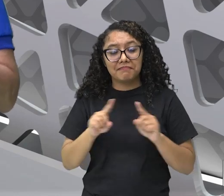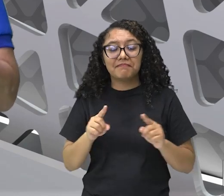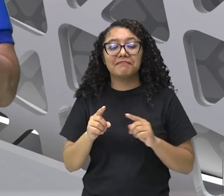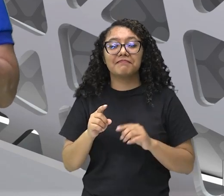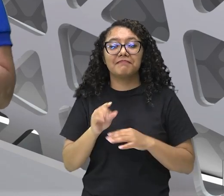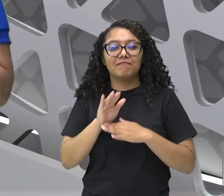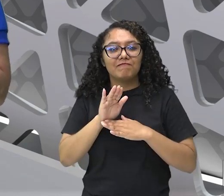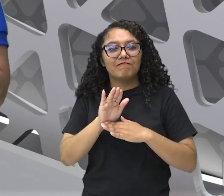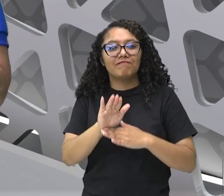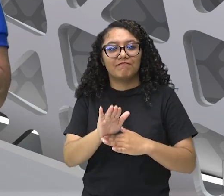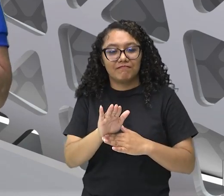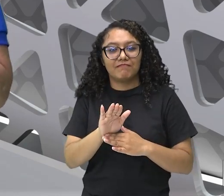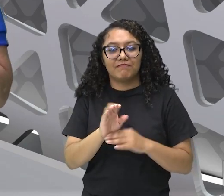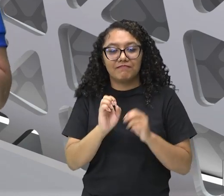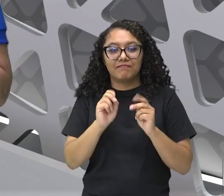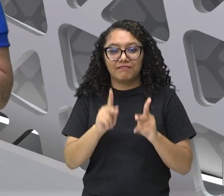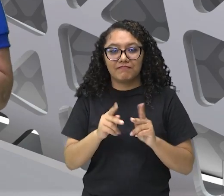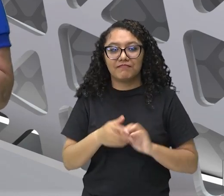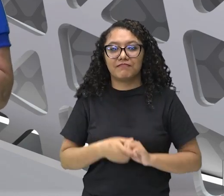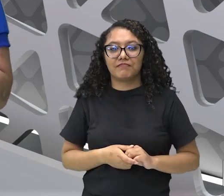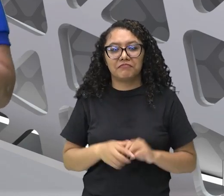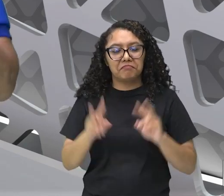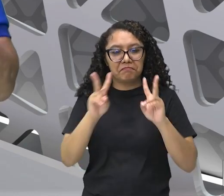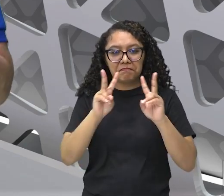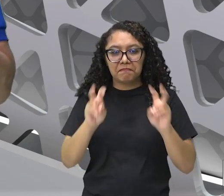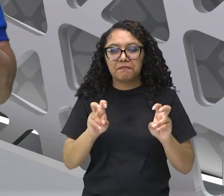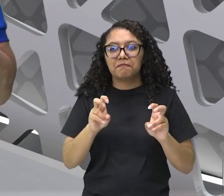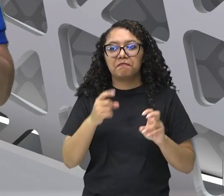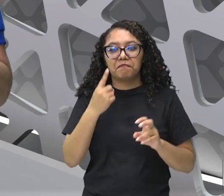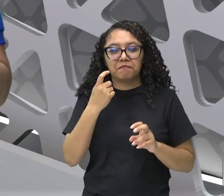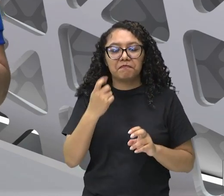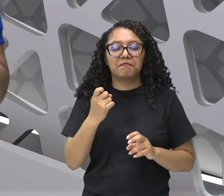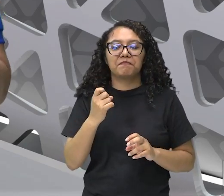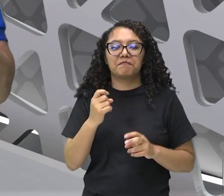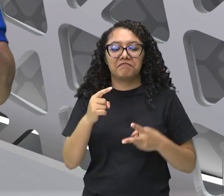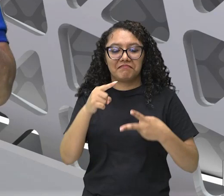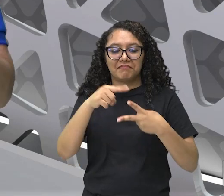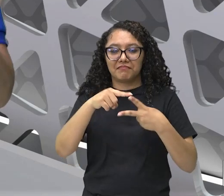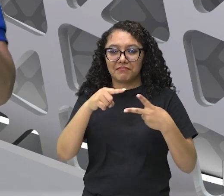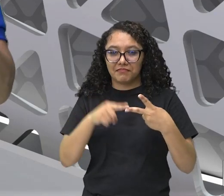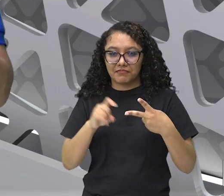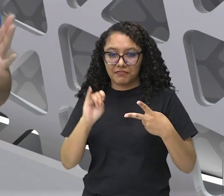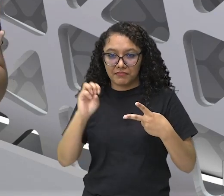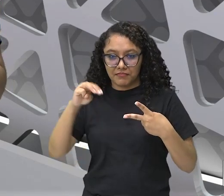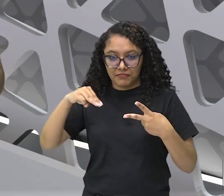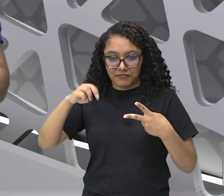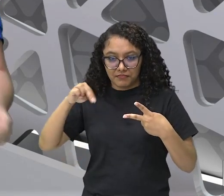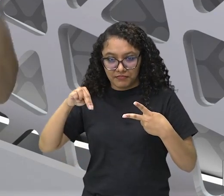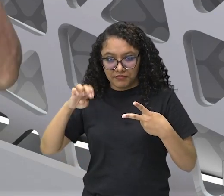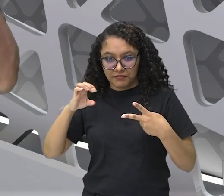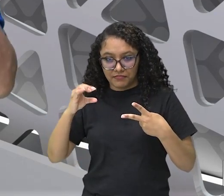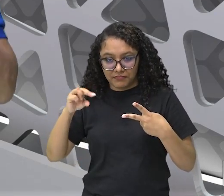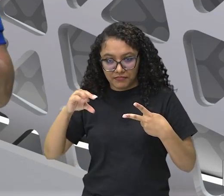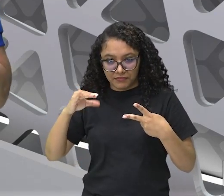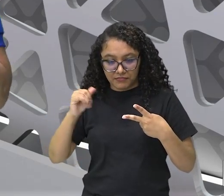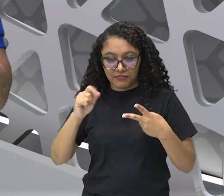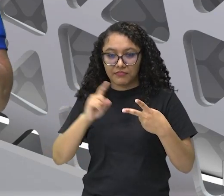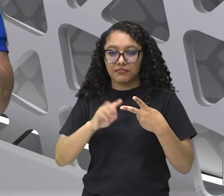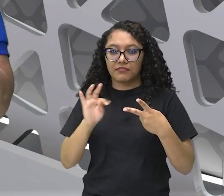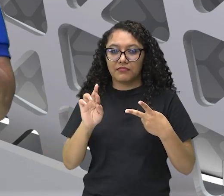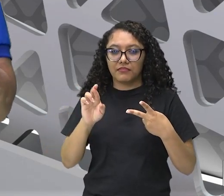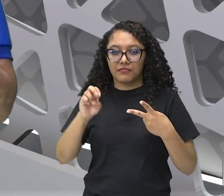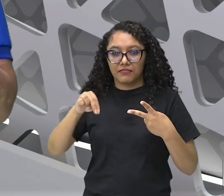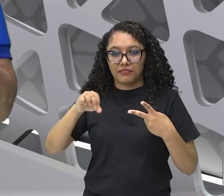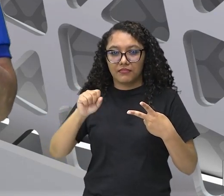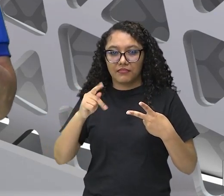auxiliar. Este tema é lindo, pessoal, imanência e transcendência. Então vamos lá?